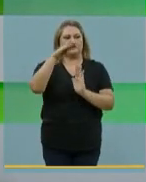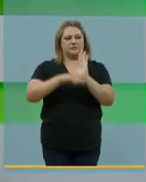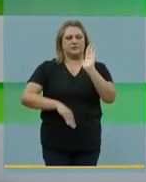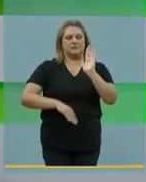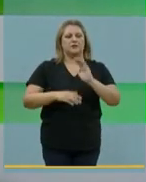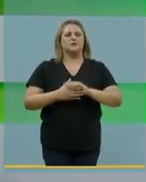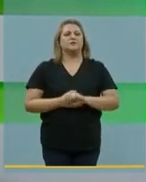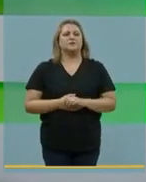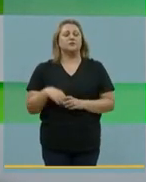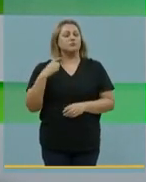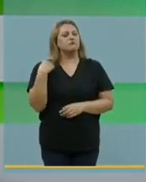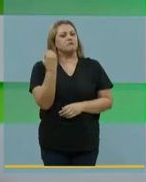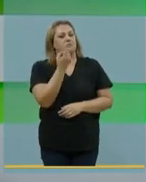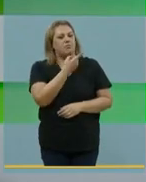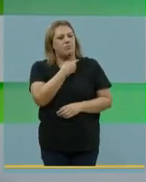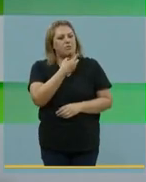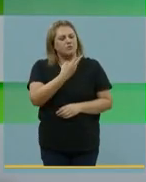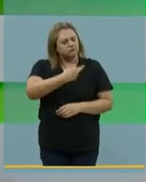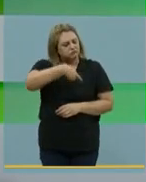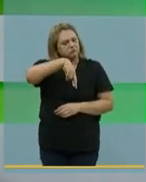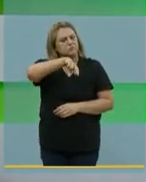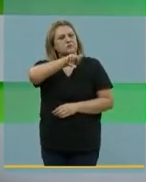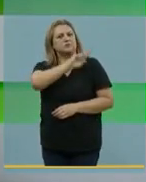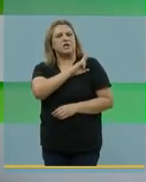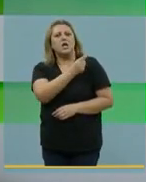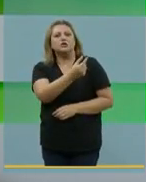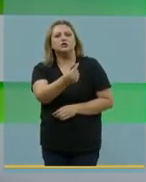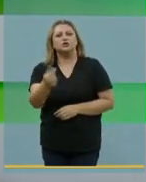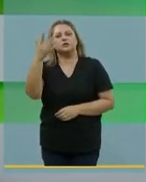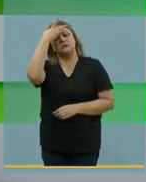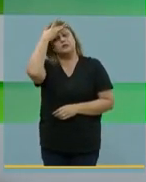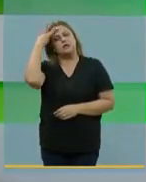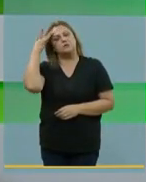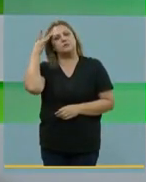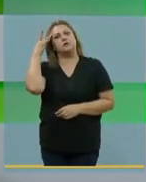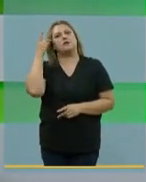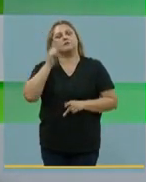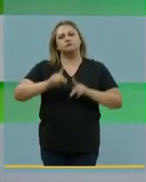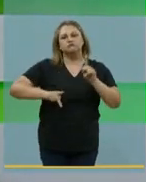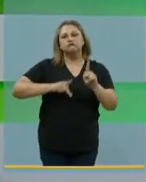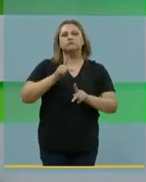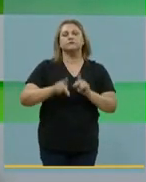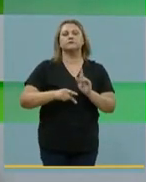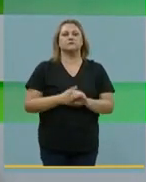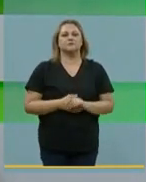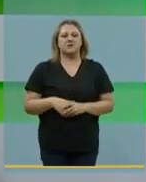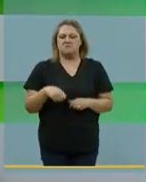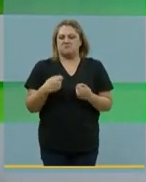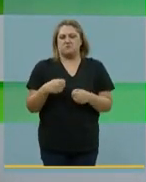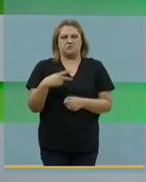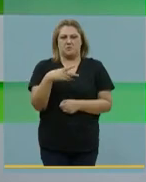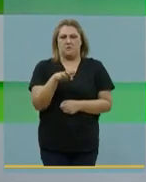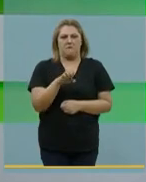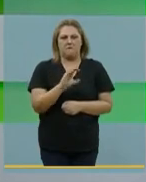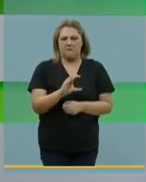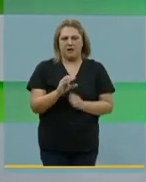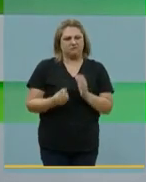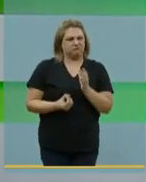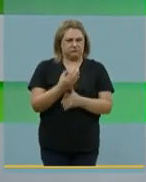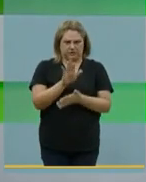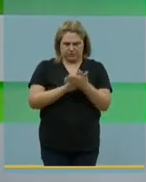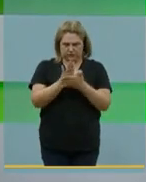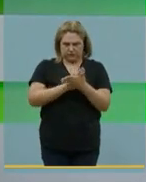temos responsabilidade com o dinheiro do povo e não precisou nenhuma pec agora é